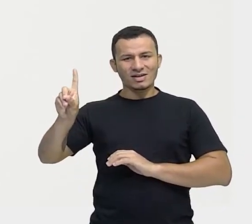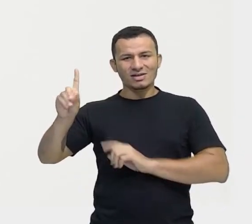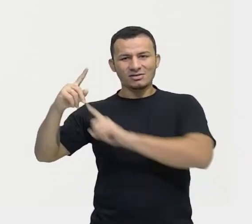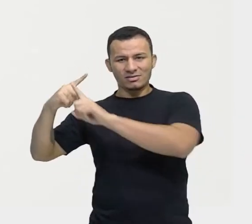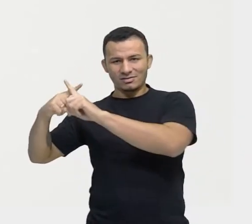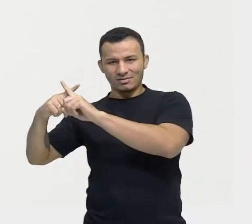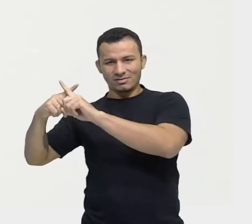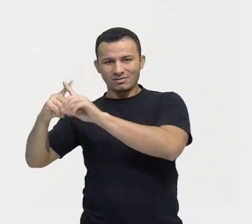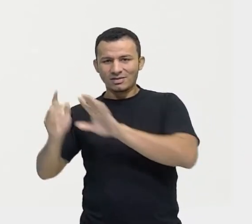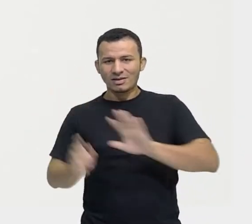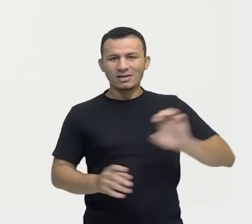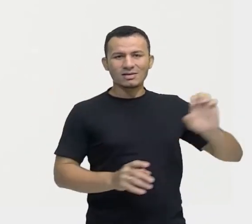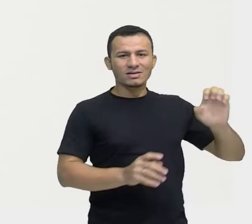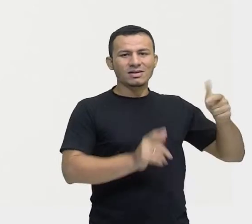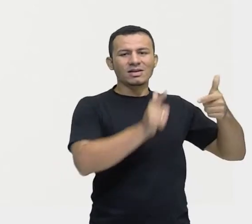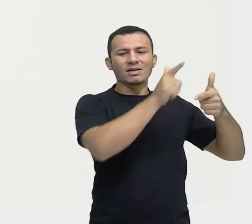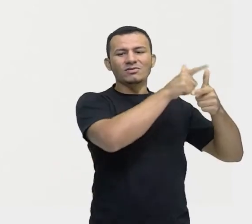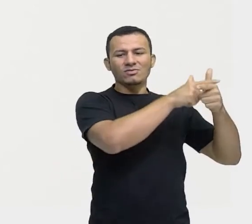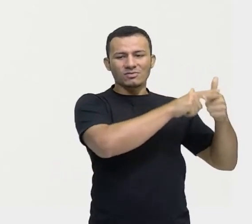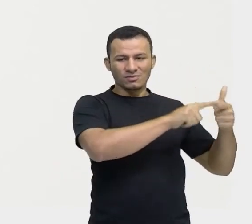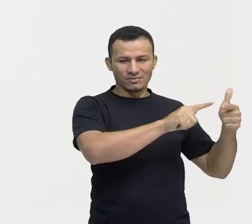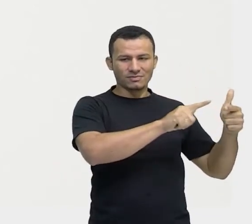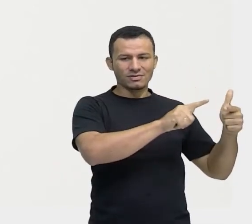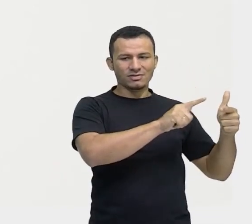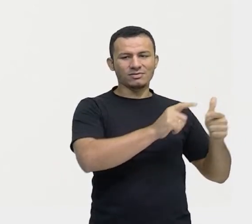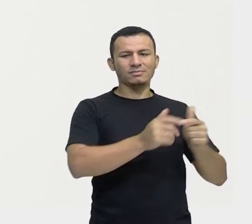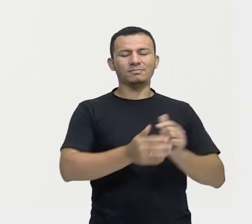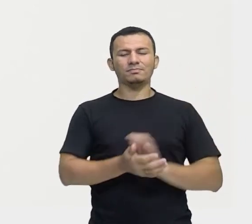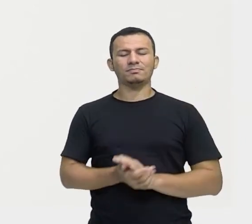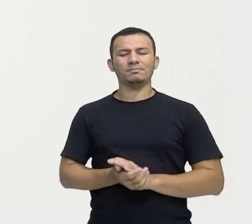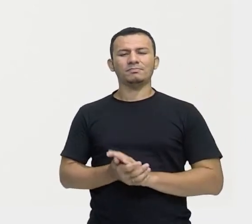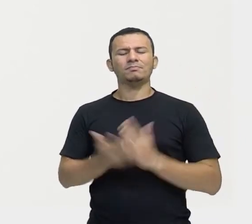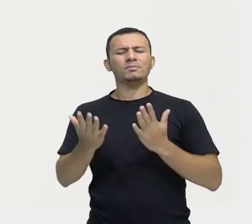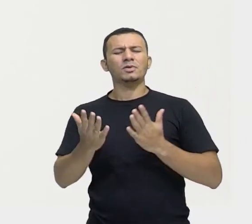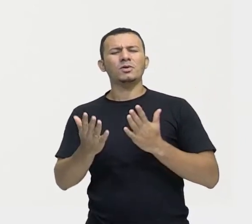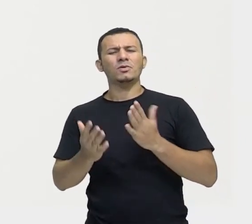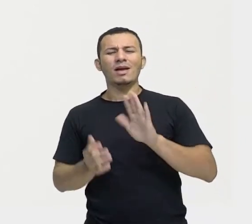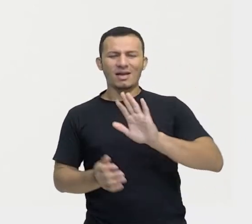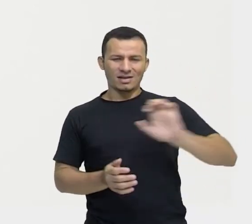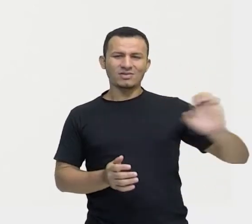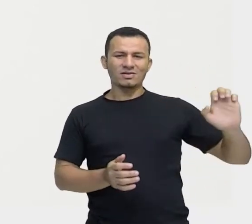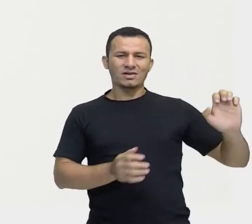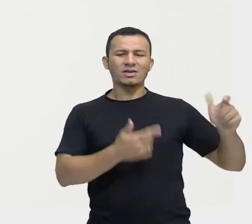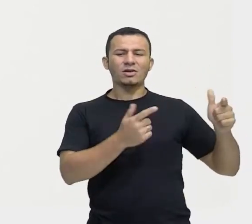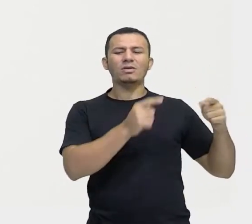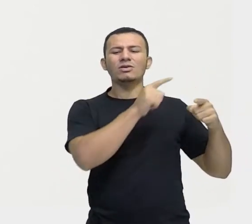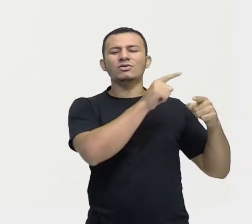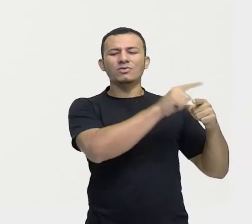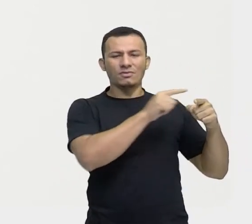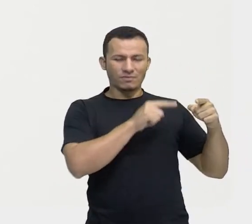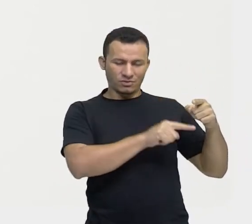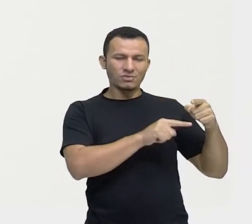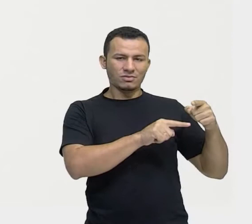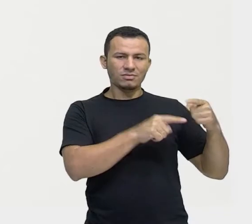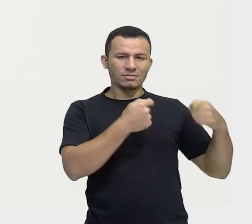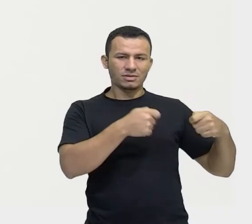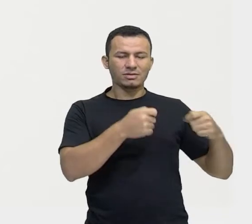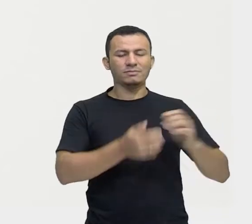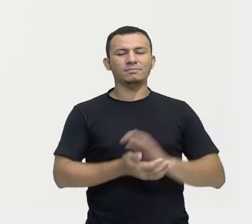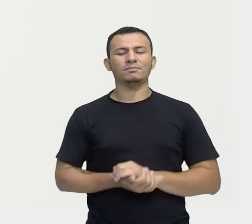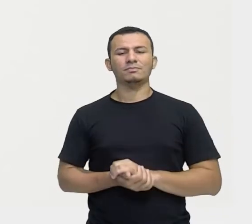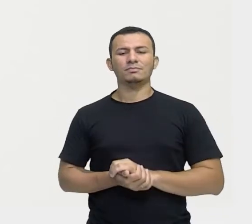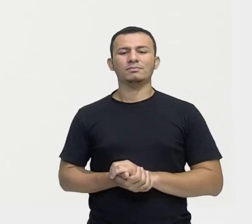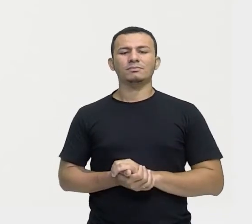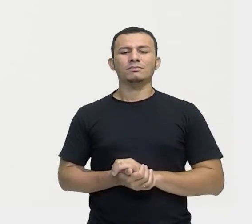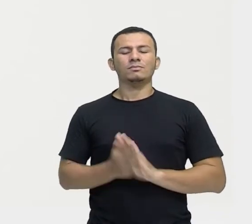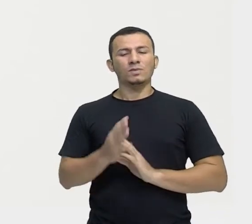Se eu ando para a esquerda, eu divido. Nesse caso, eu estou andando para a esquerda, então eu vou ter que dividir. Então, eu vou